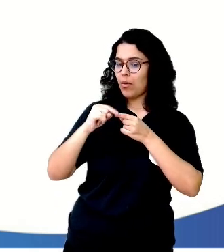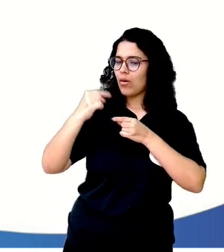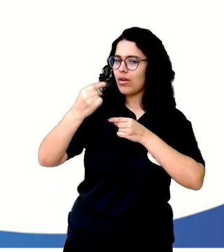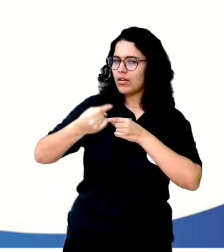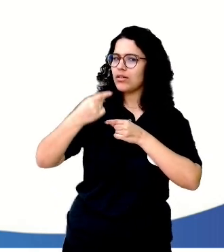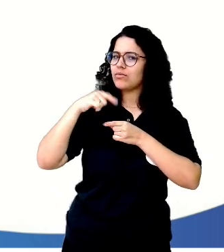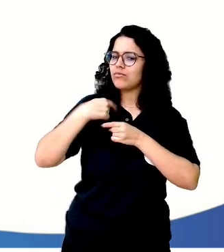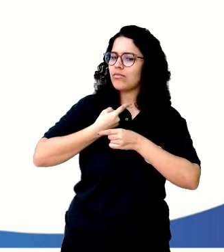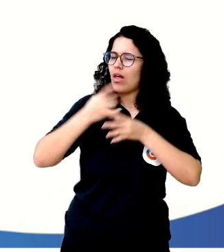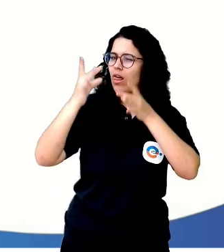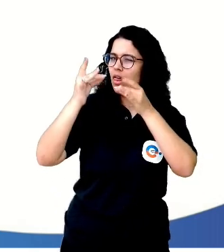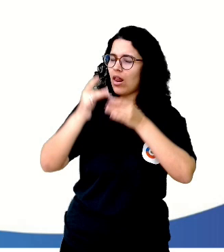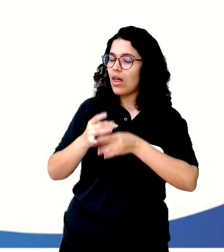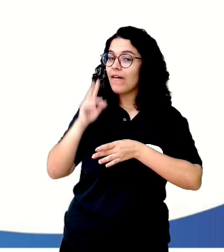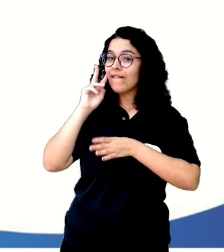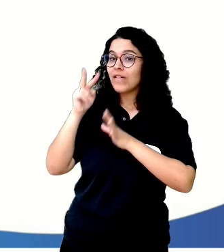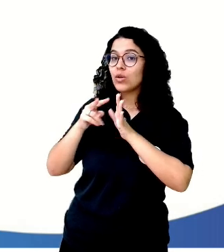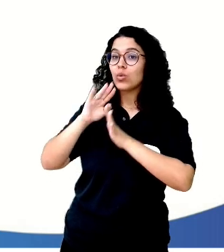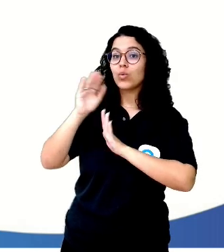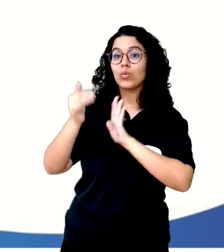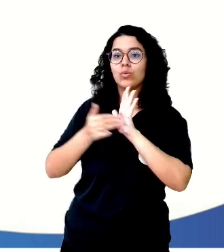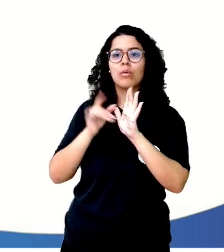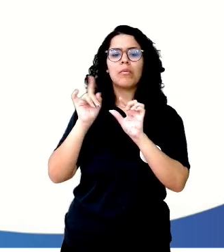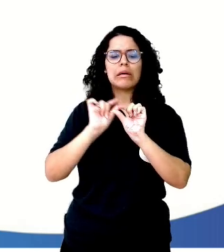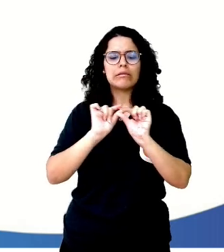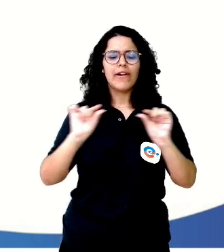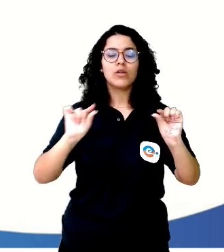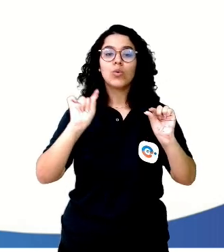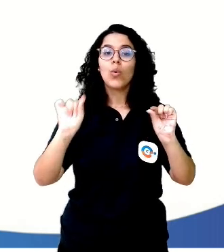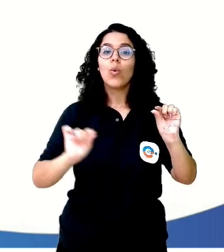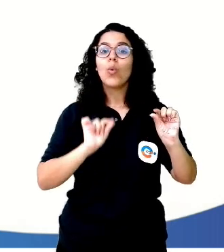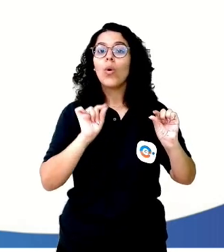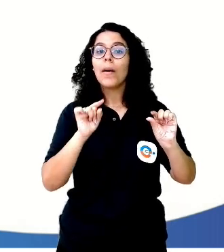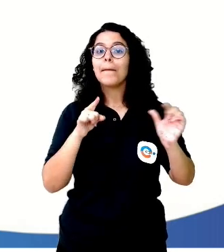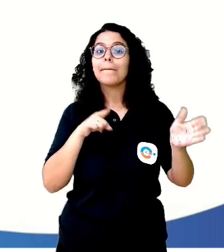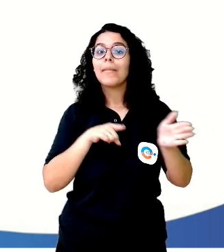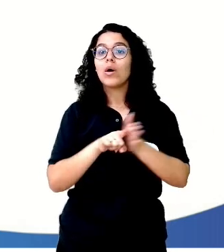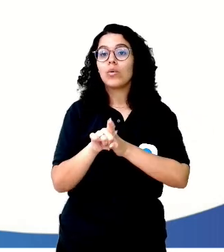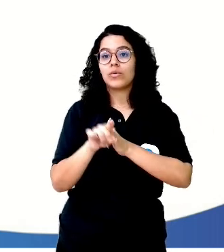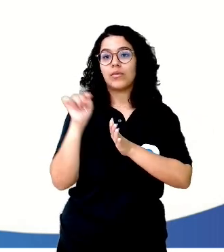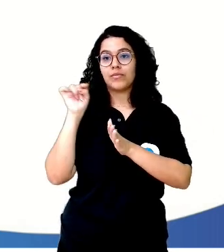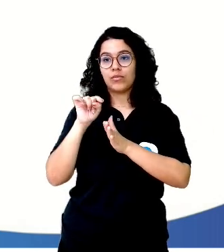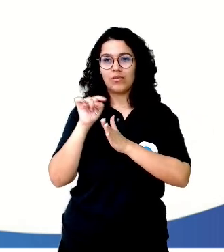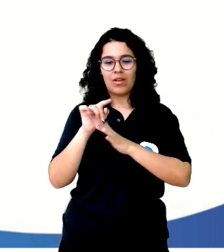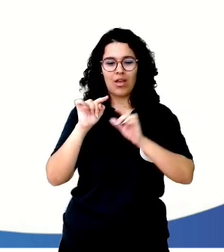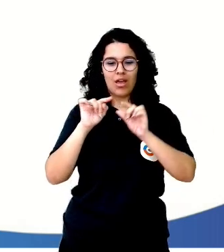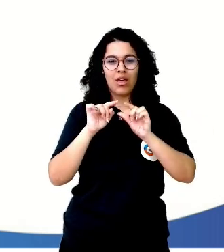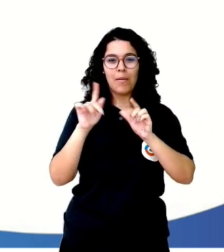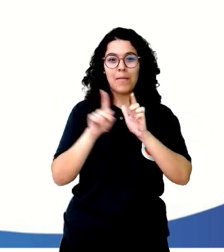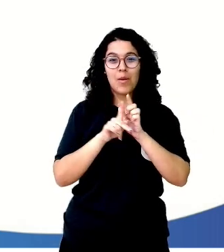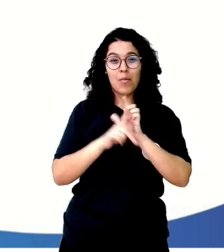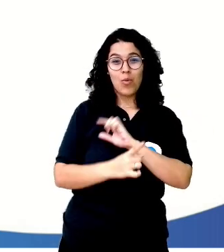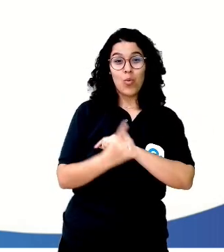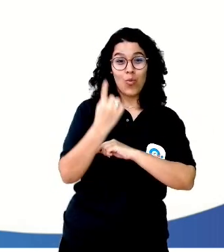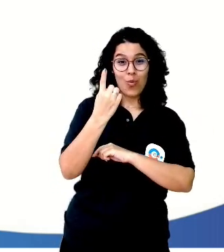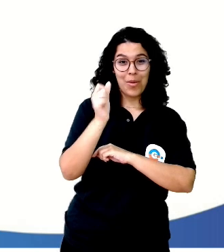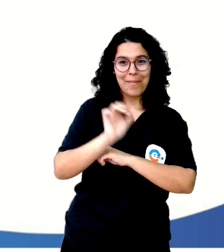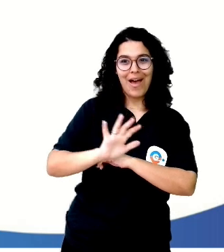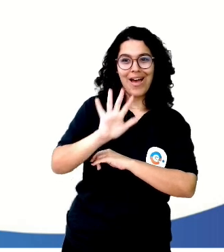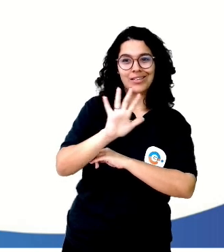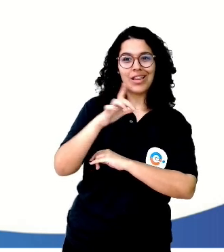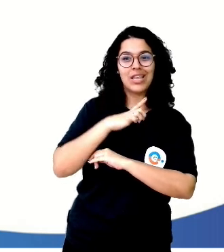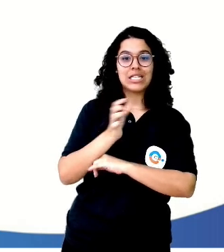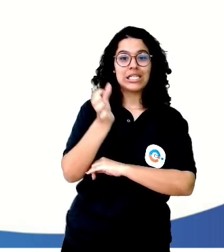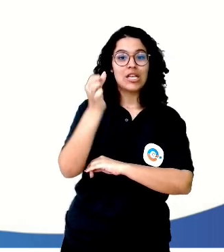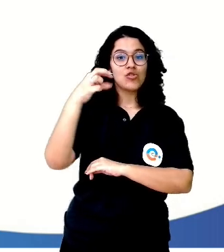neste triângulo. E ele fala o seguinte: o triângulo 1 tem 6 metros quadrados de área.